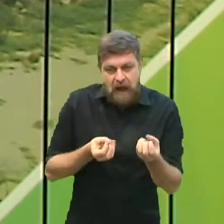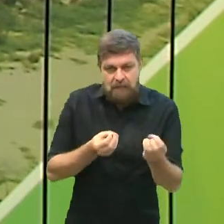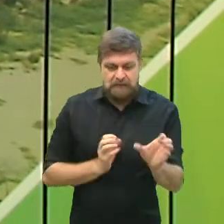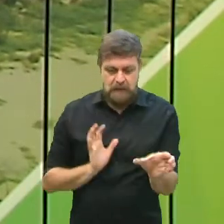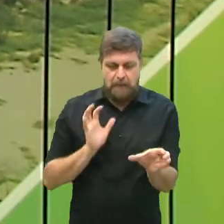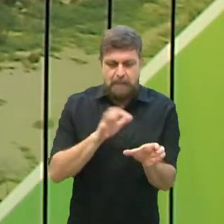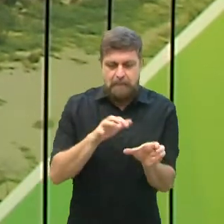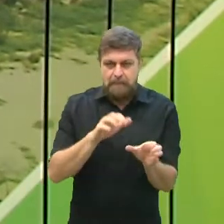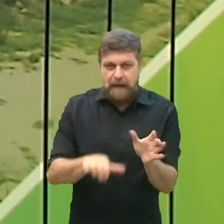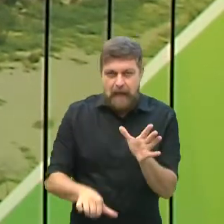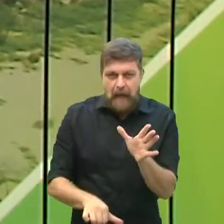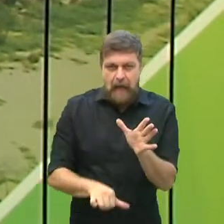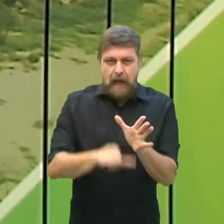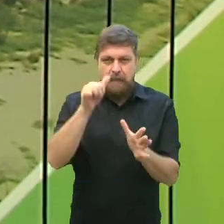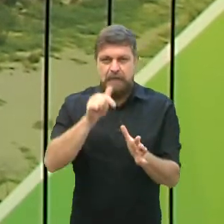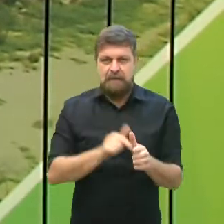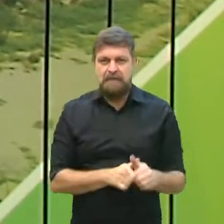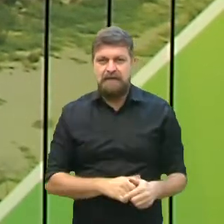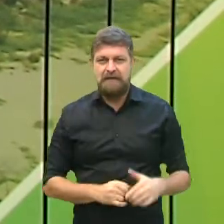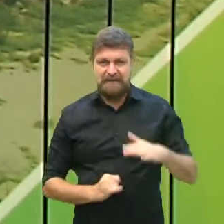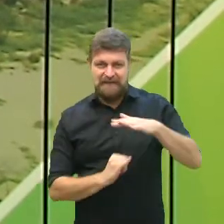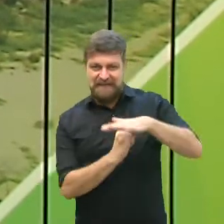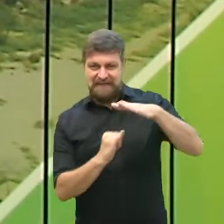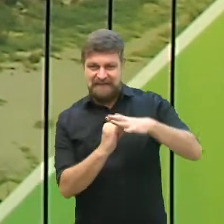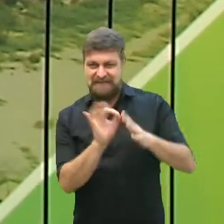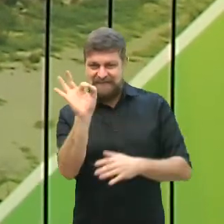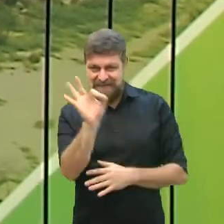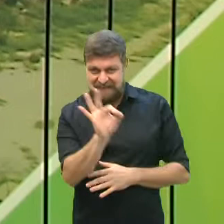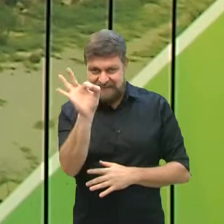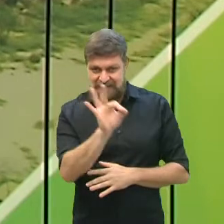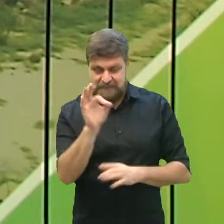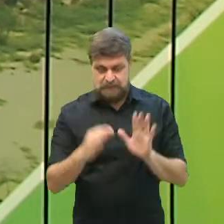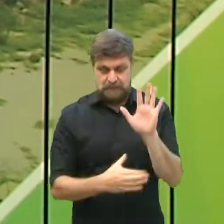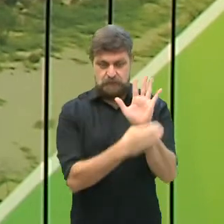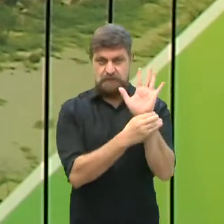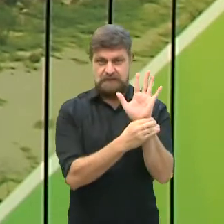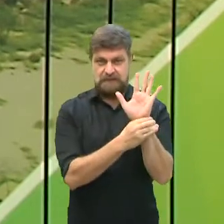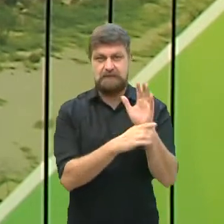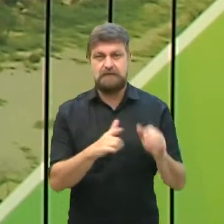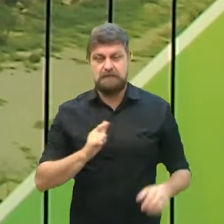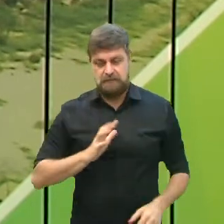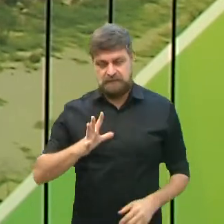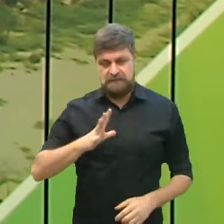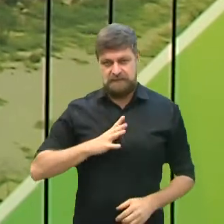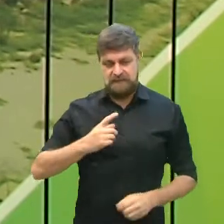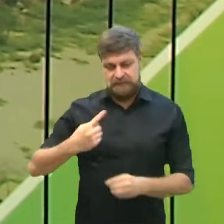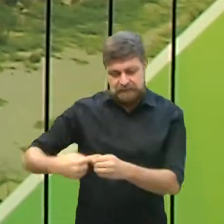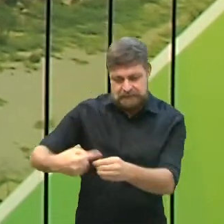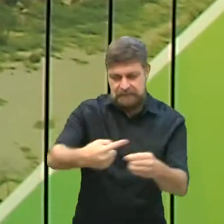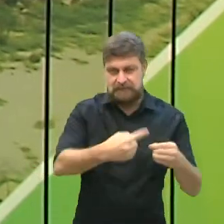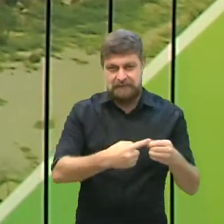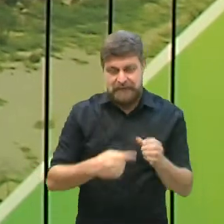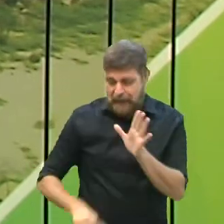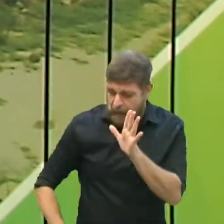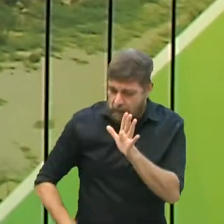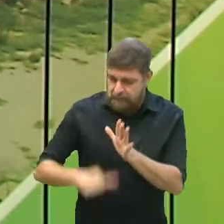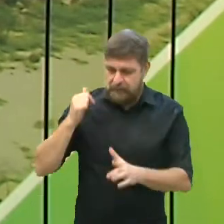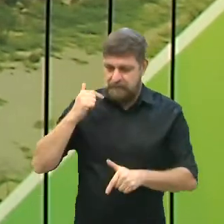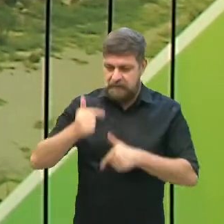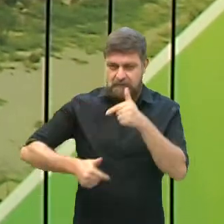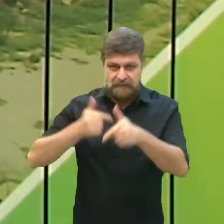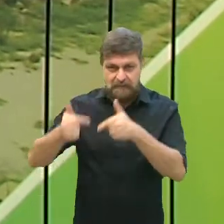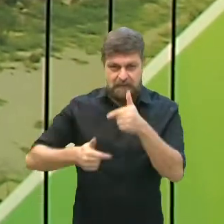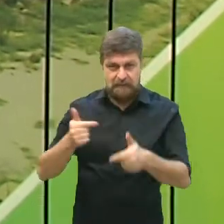da primeira edição do programa Índice de Desenvolvimento Sustentável das Cidades e são um trabalho inédito